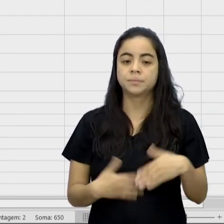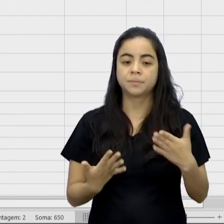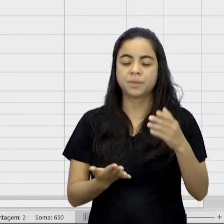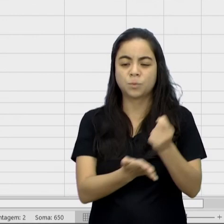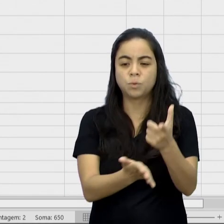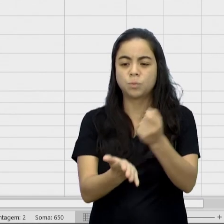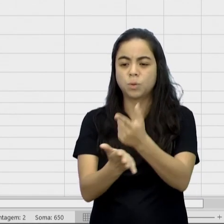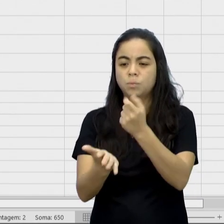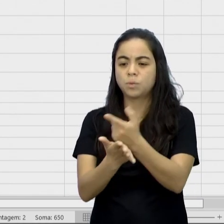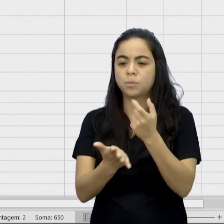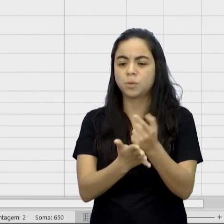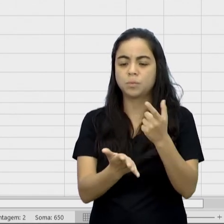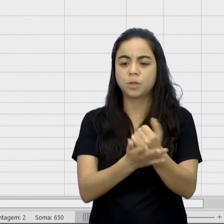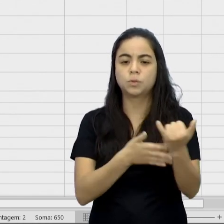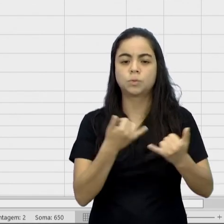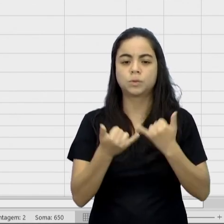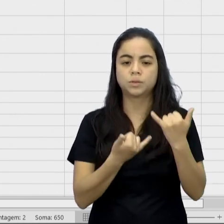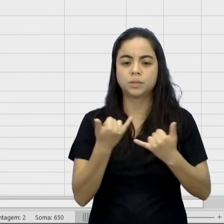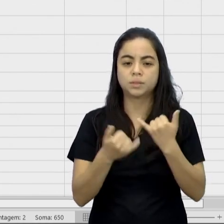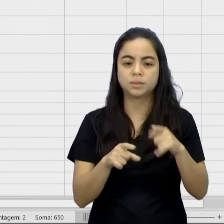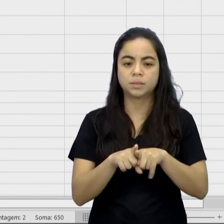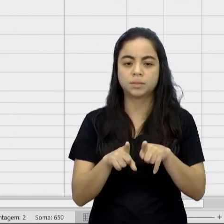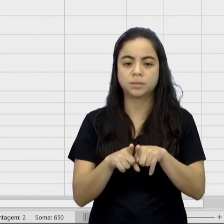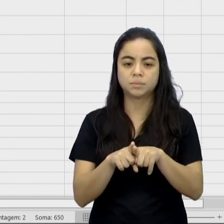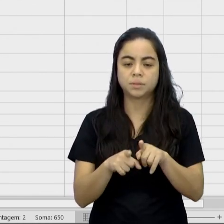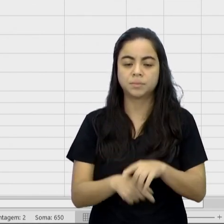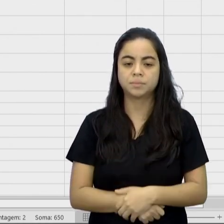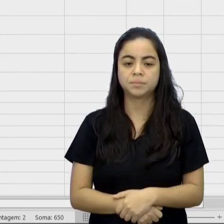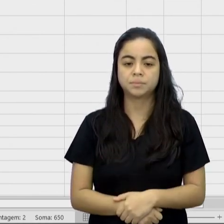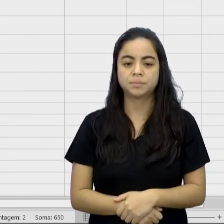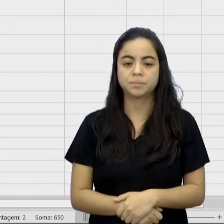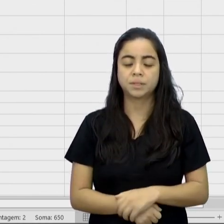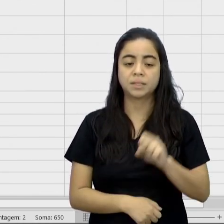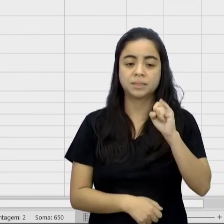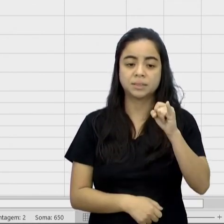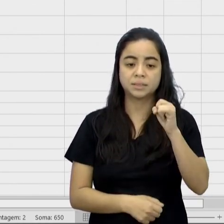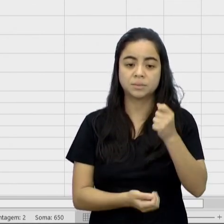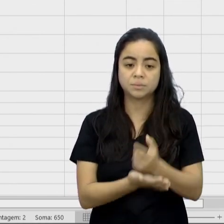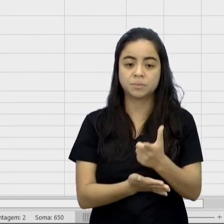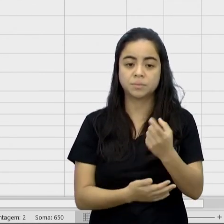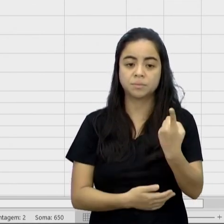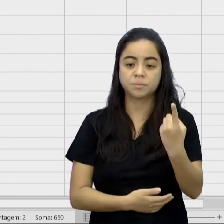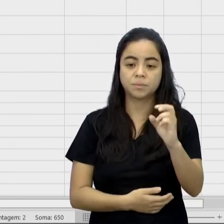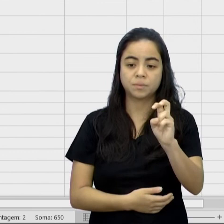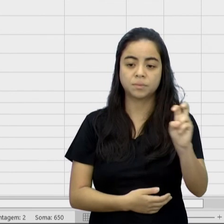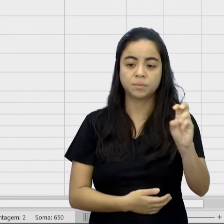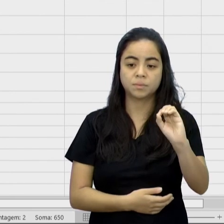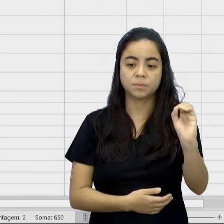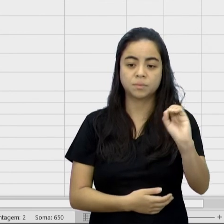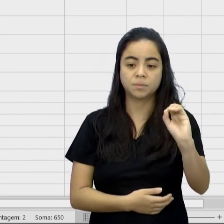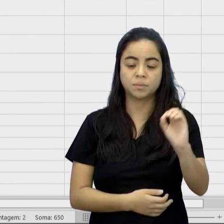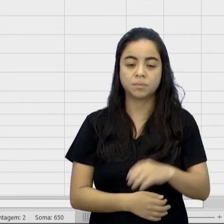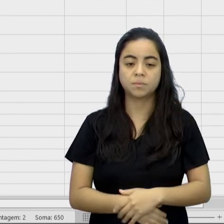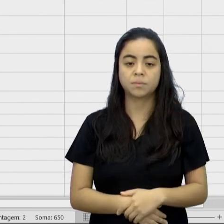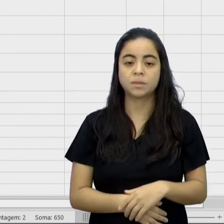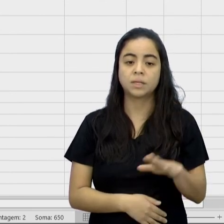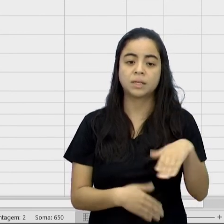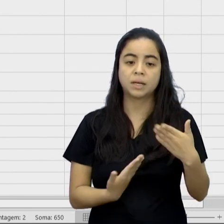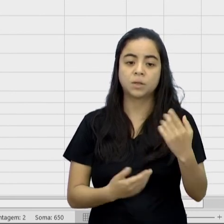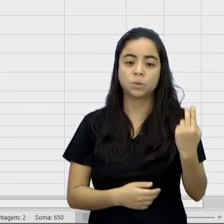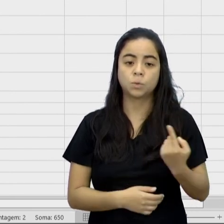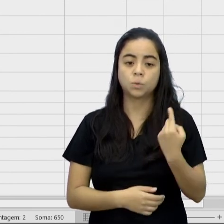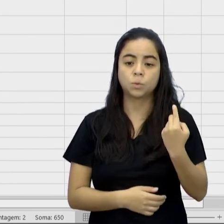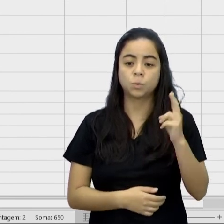aí no nosso lazer, no valor aí. Se a gente ganhou 1.500 de gratificação, nós abusamos aí do lazer no valor